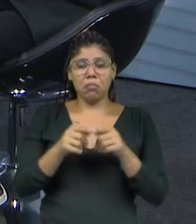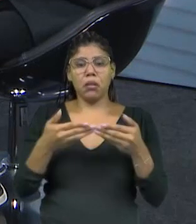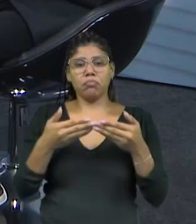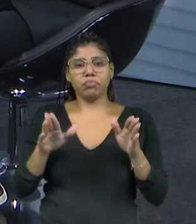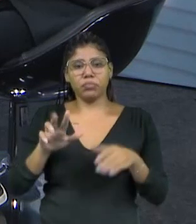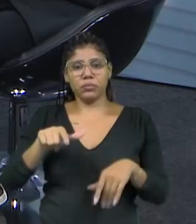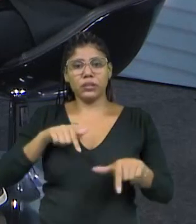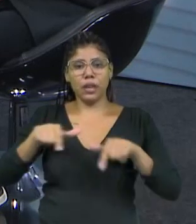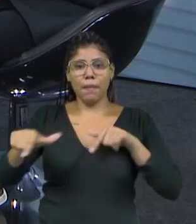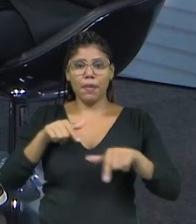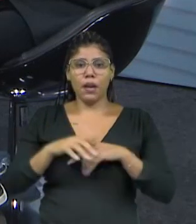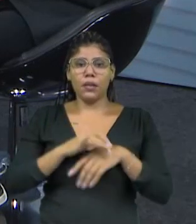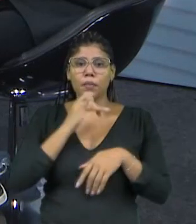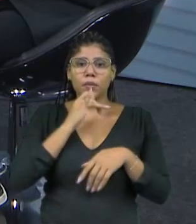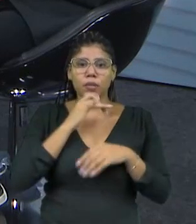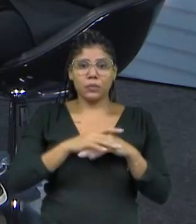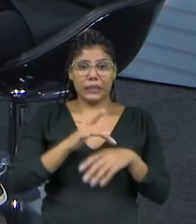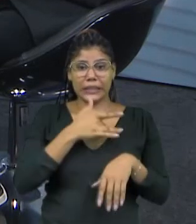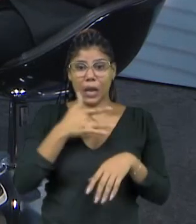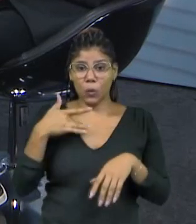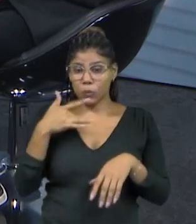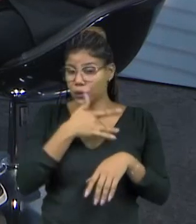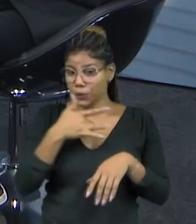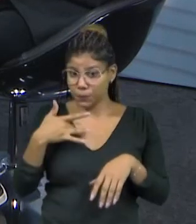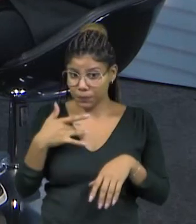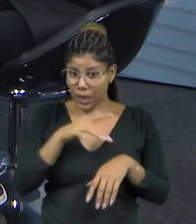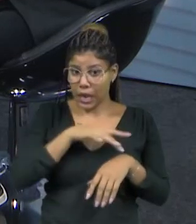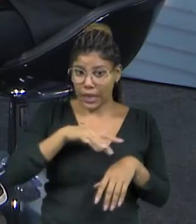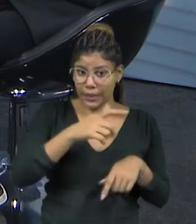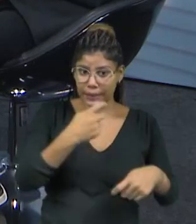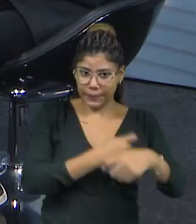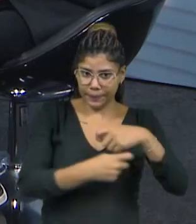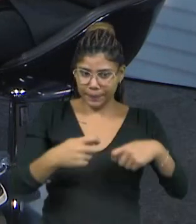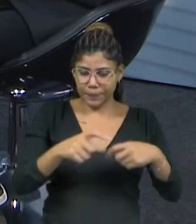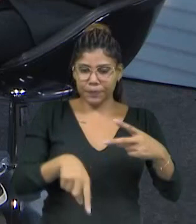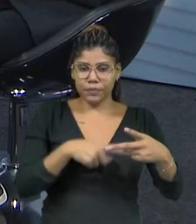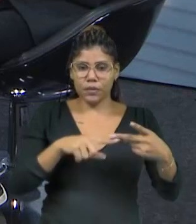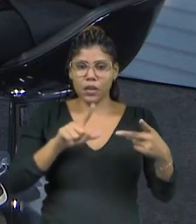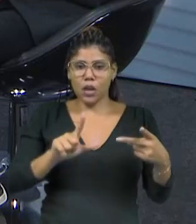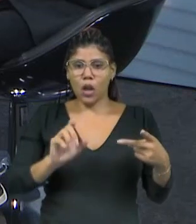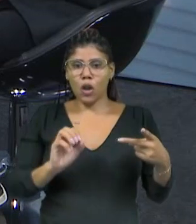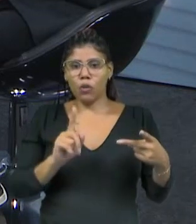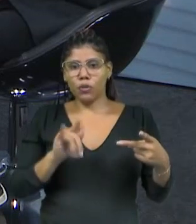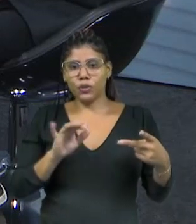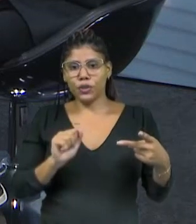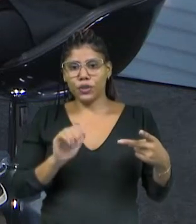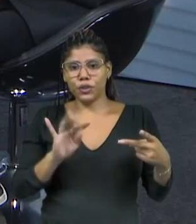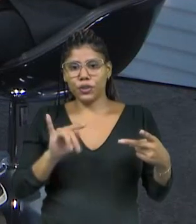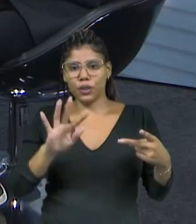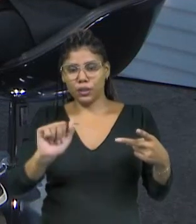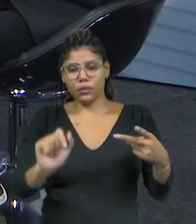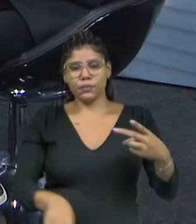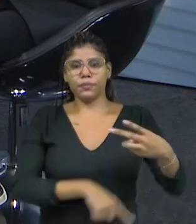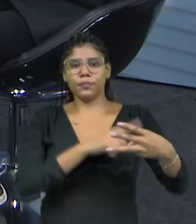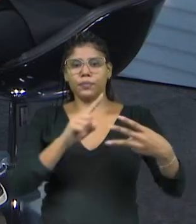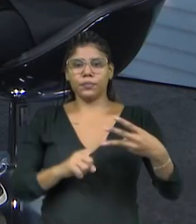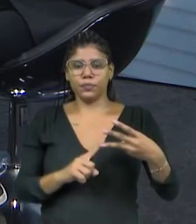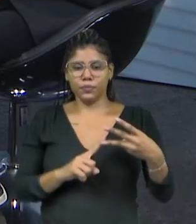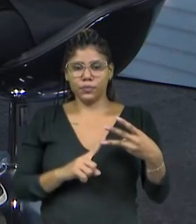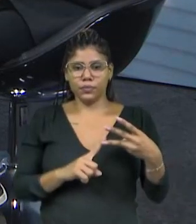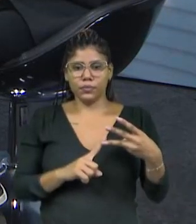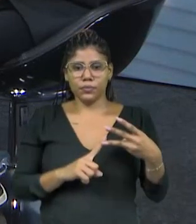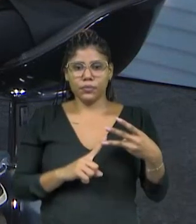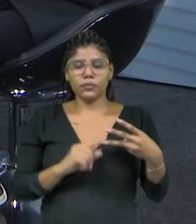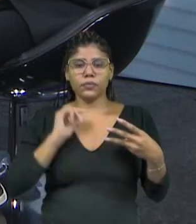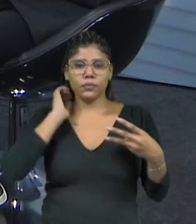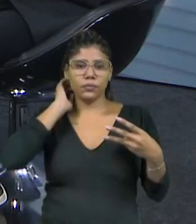são? A cadeia econômica da saúde é um deles. A logística é outro, para entregar o que é a tecnologia da informação, que